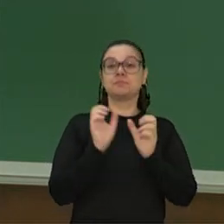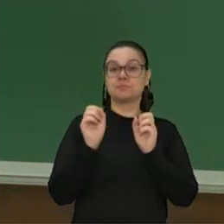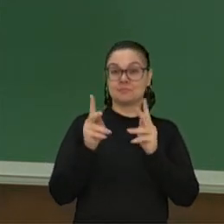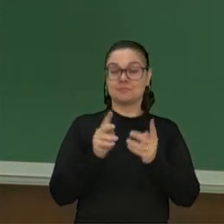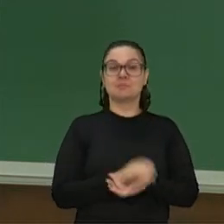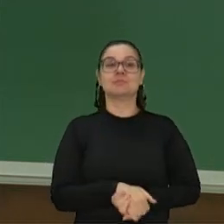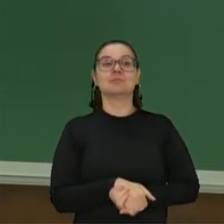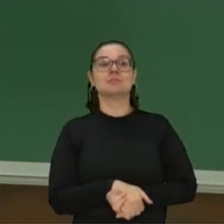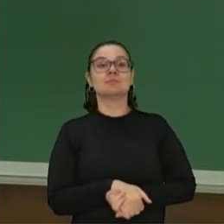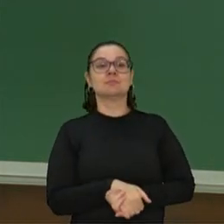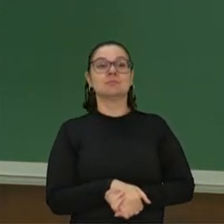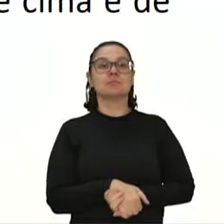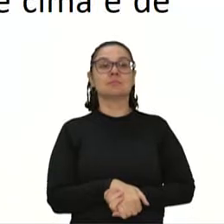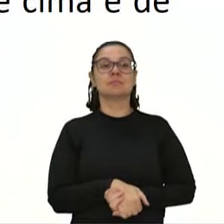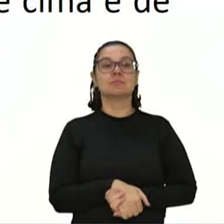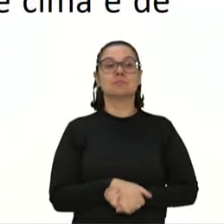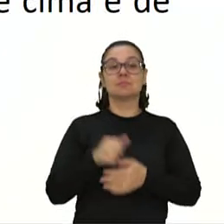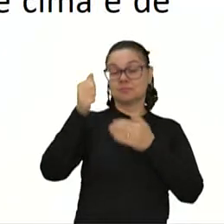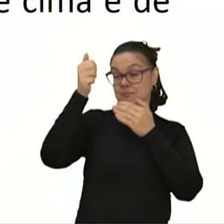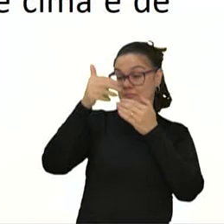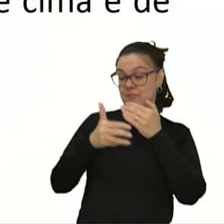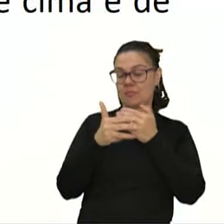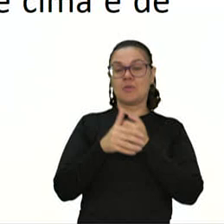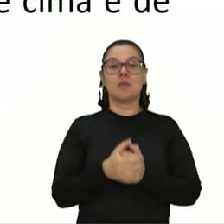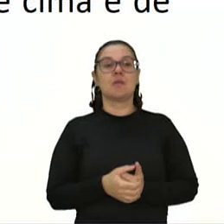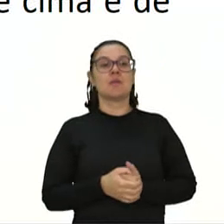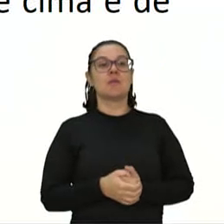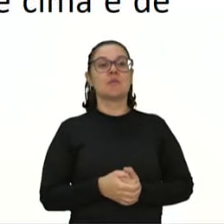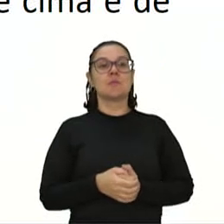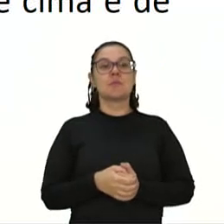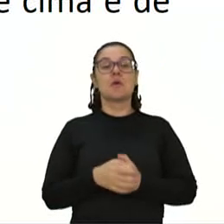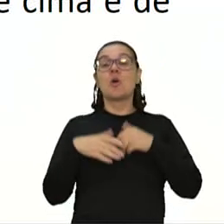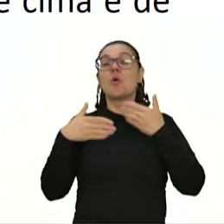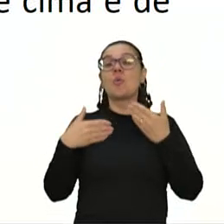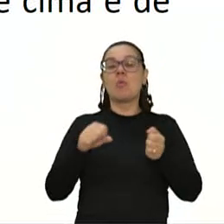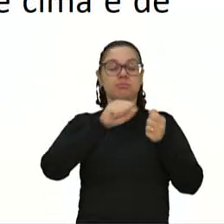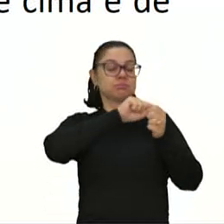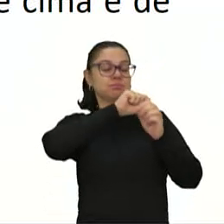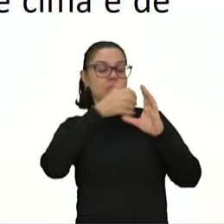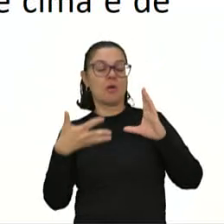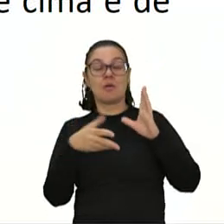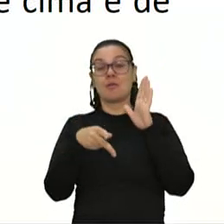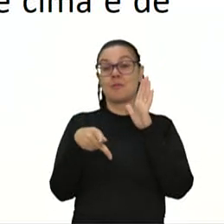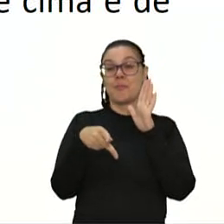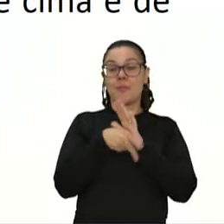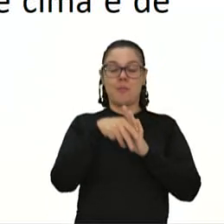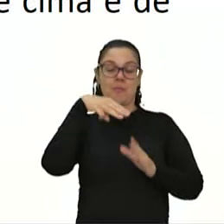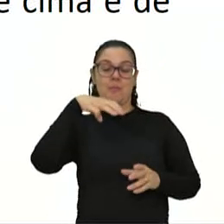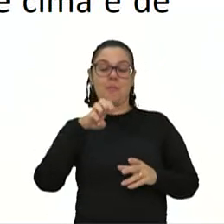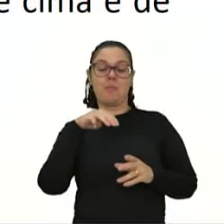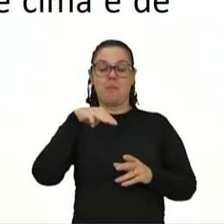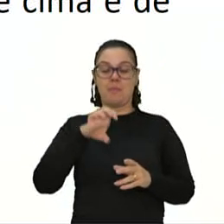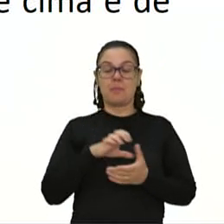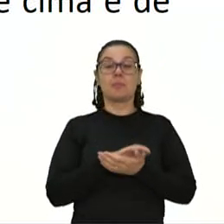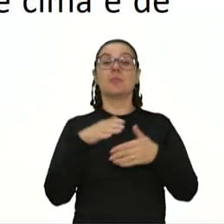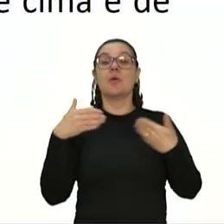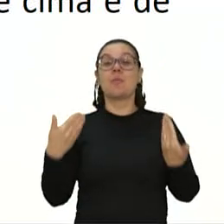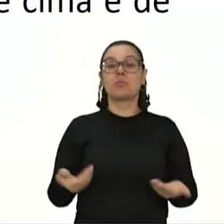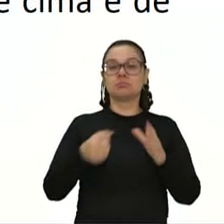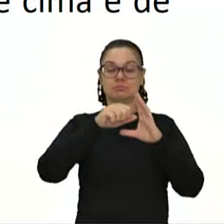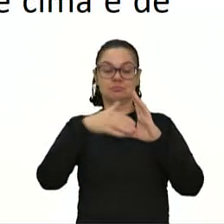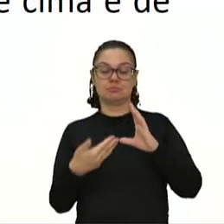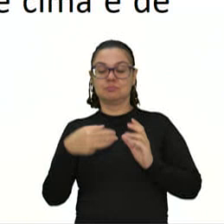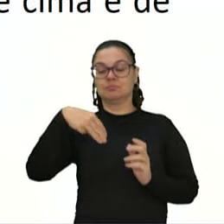certo? E aí, eu trouxe aqui as características de um meme. Que característica um meme